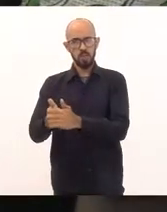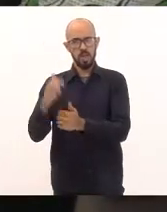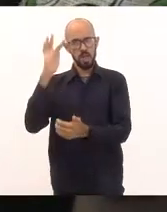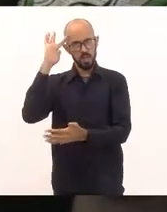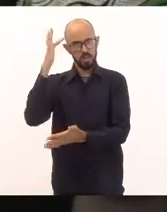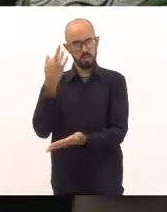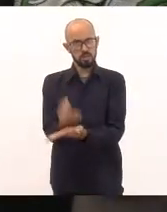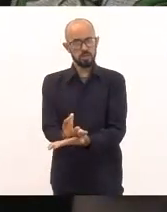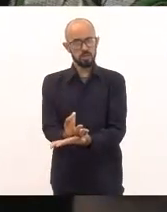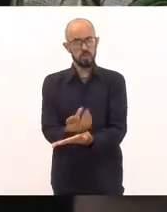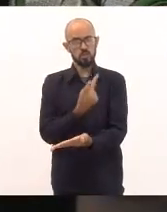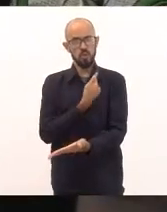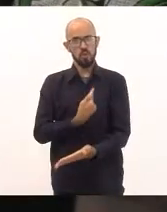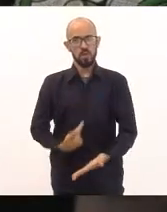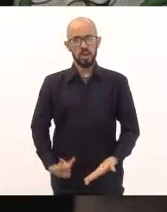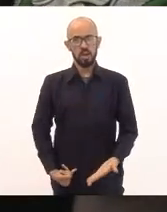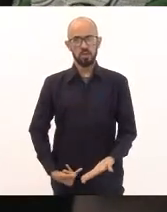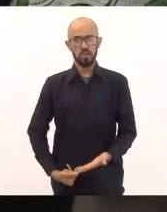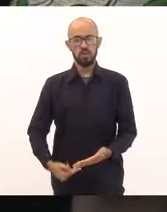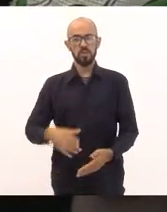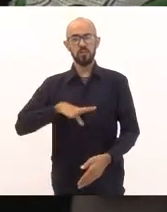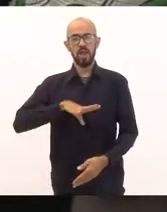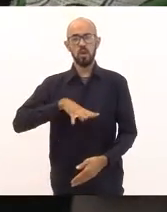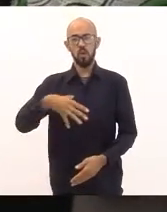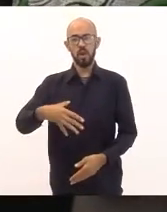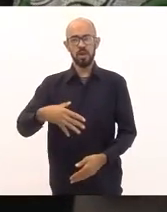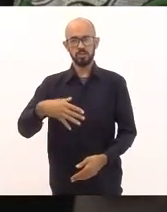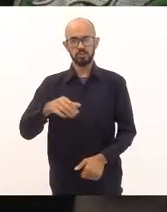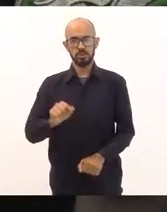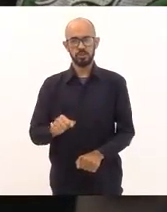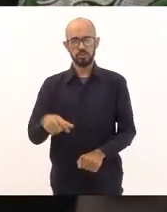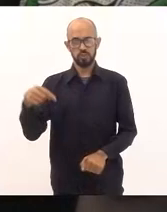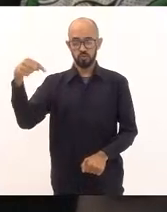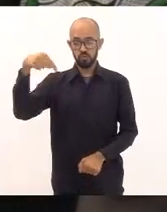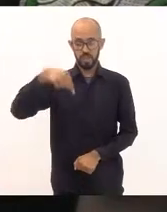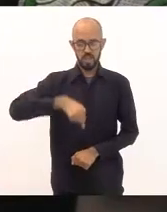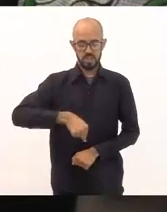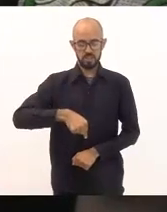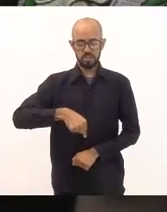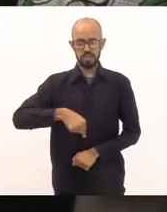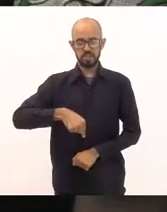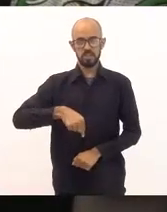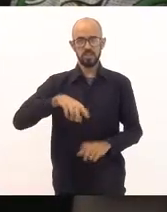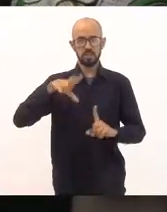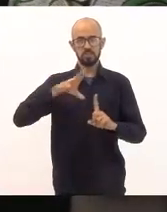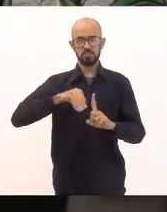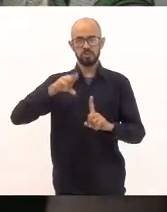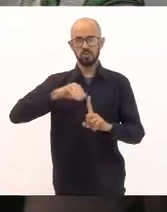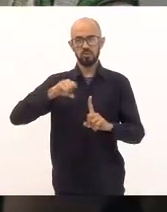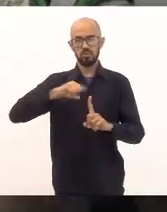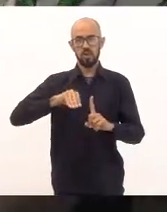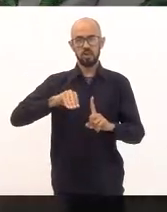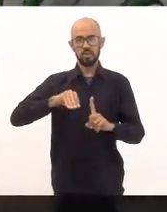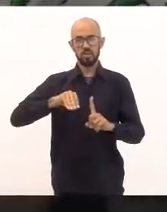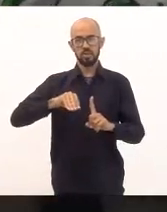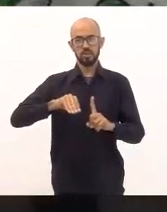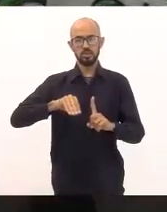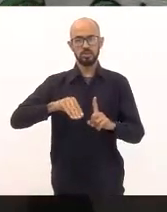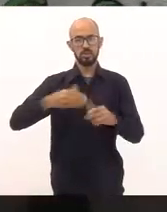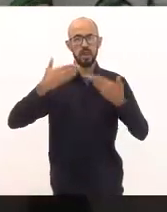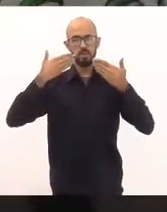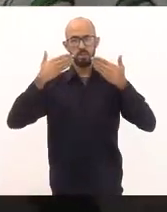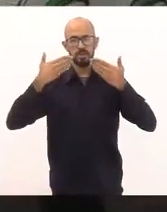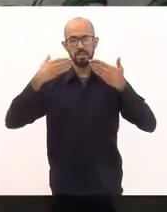do governador, que teve a coragem de vir a esse microfone ou se apresentar